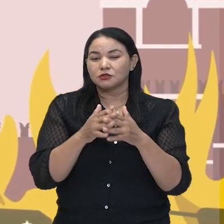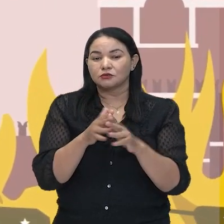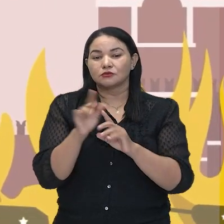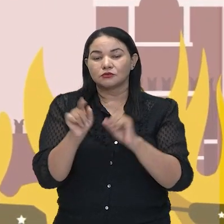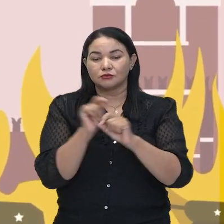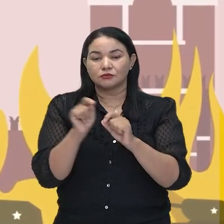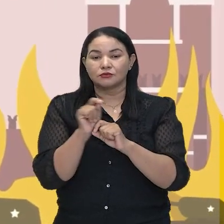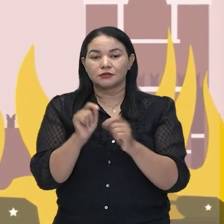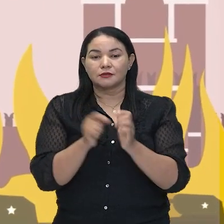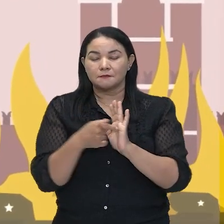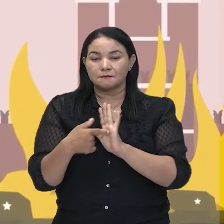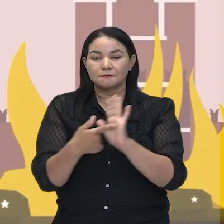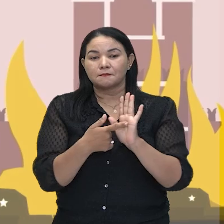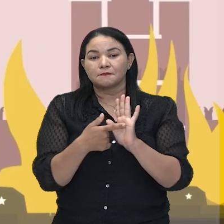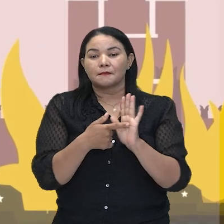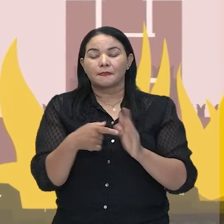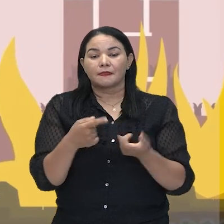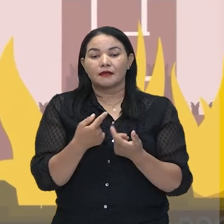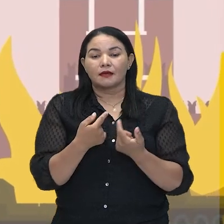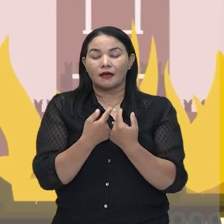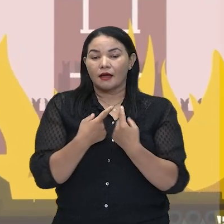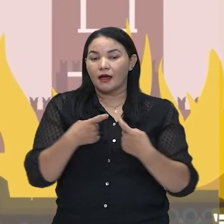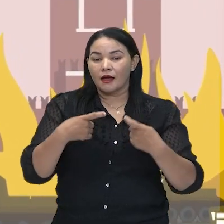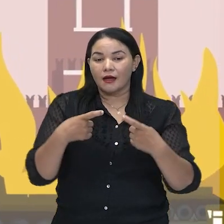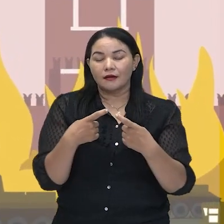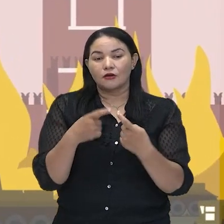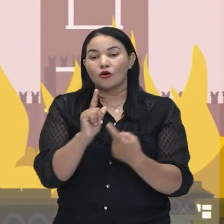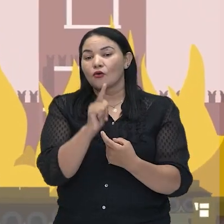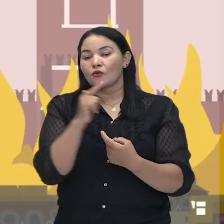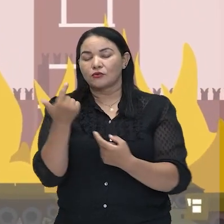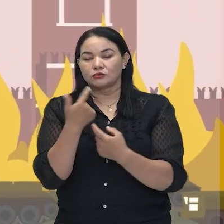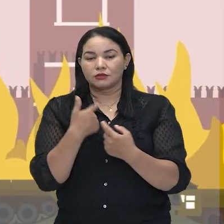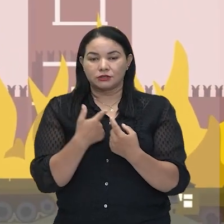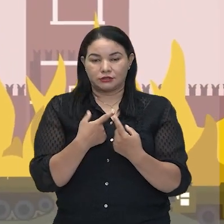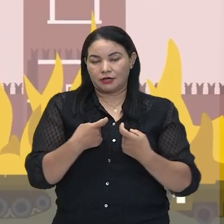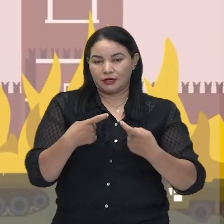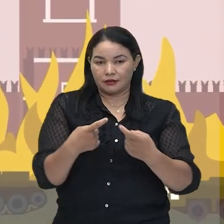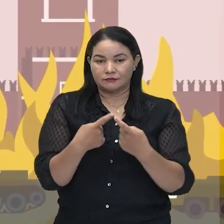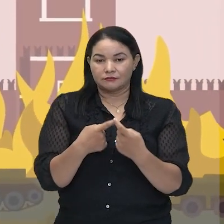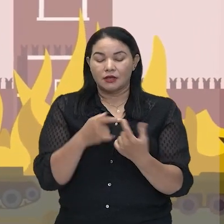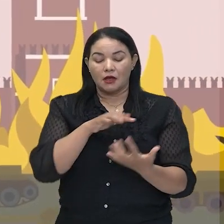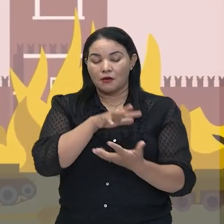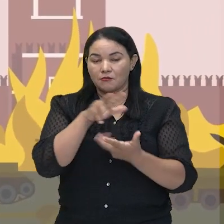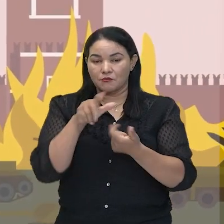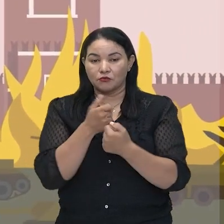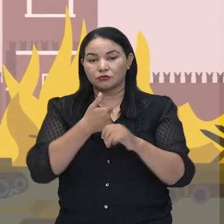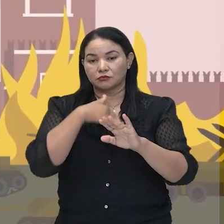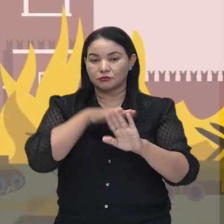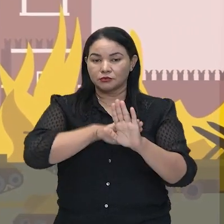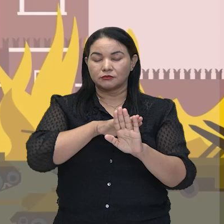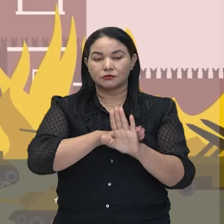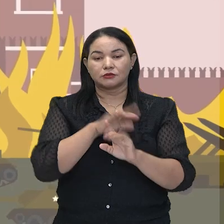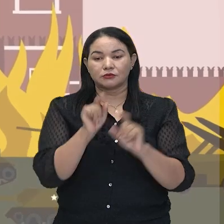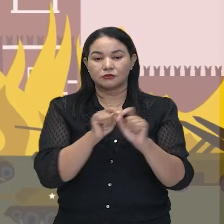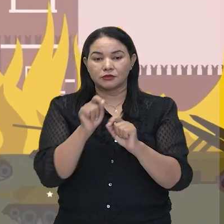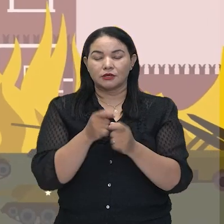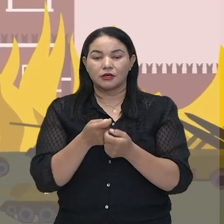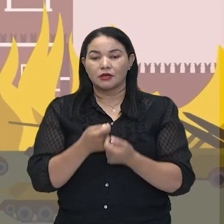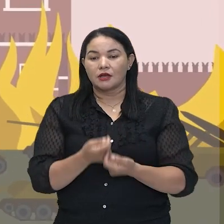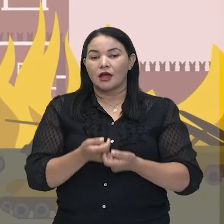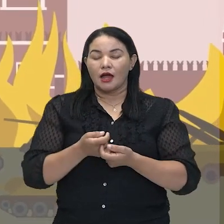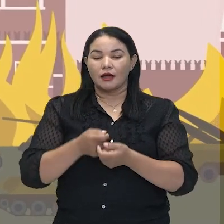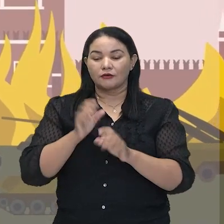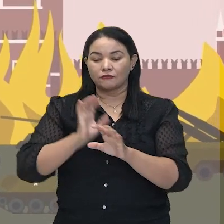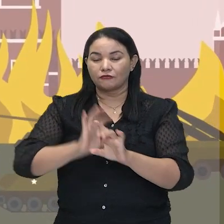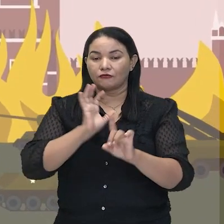o oferecimento de armamentos em outras guerras. Então, esse mundo bipolar, ele é exatamente ali um período de